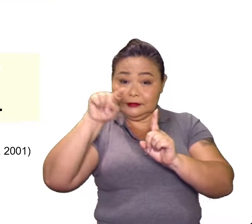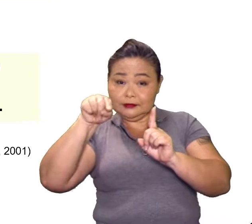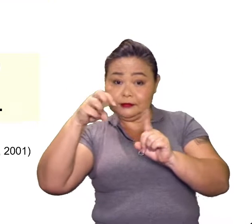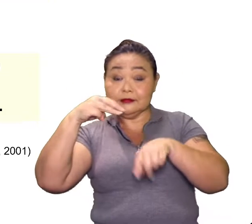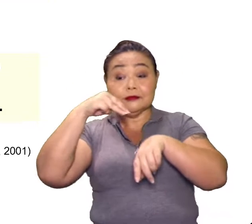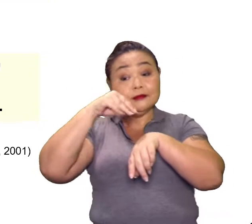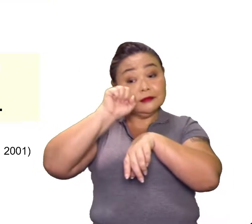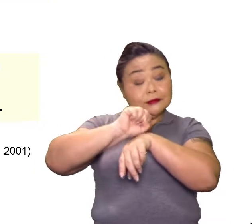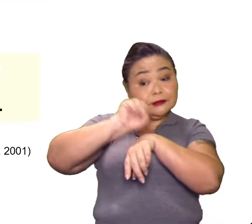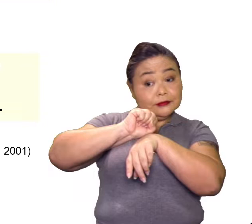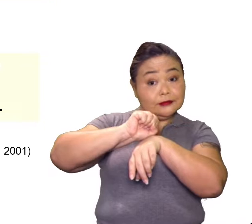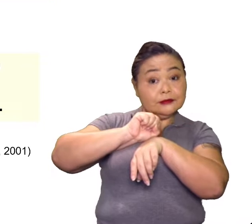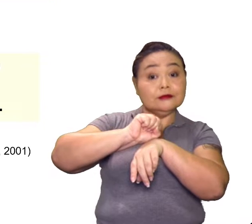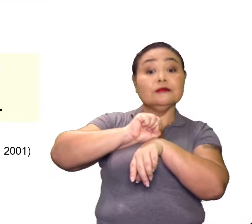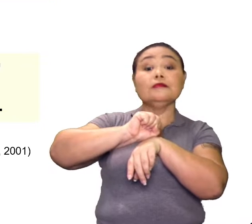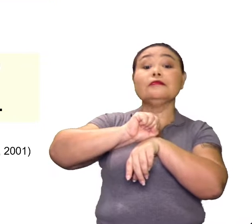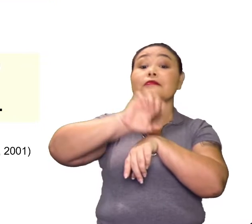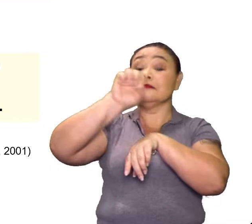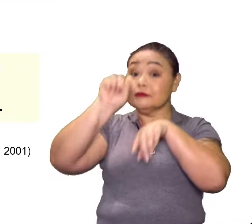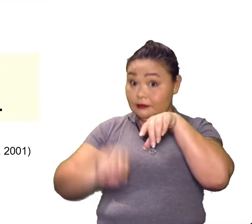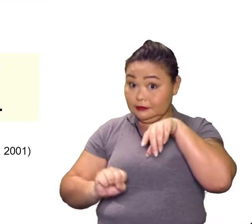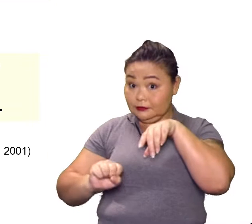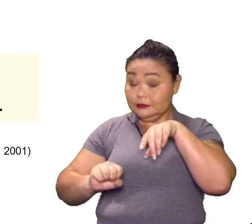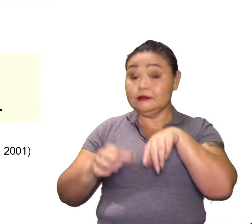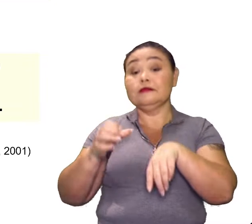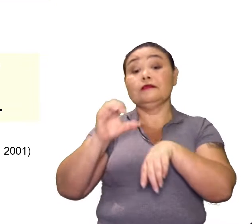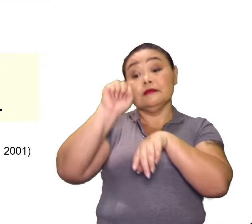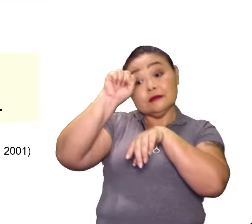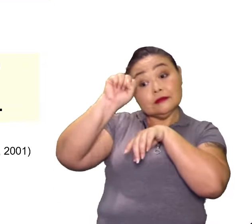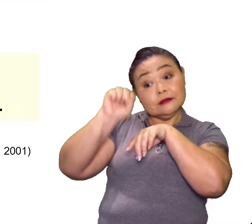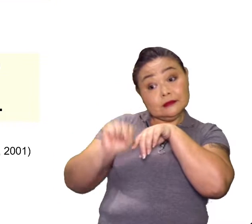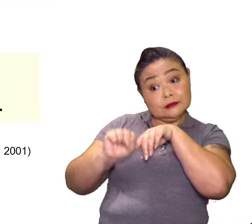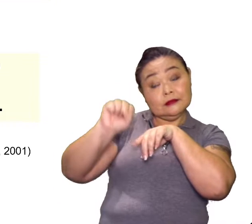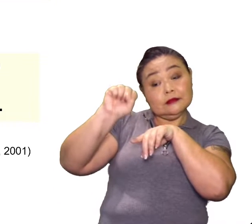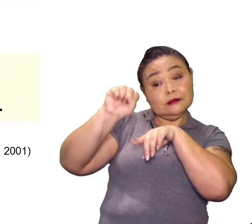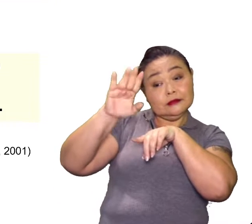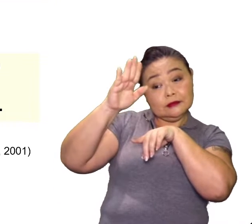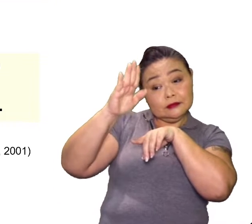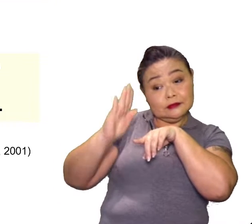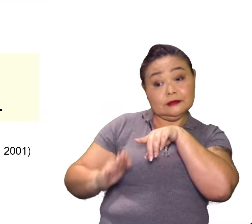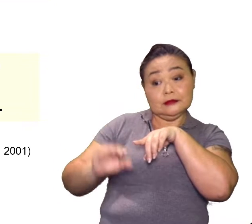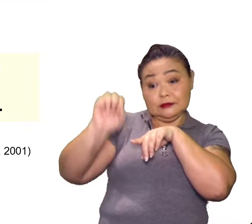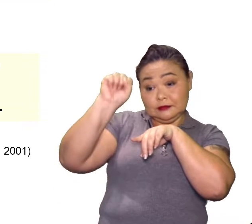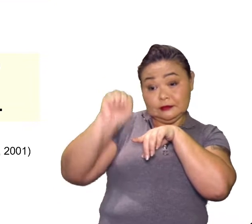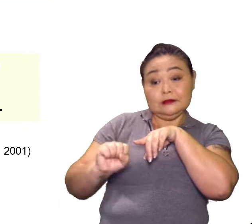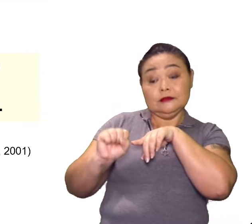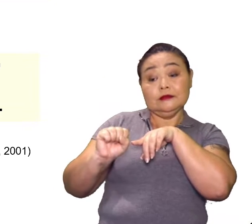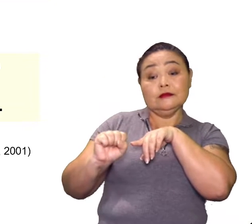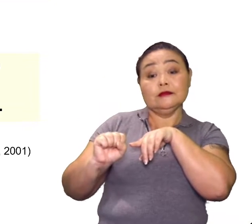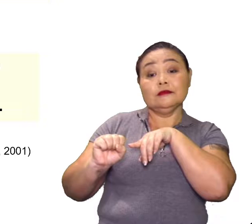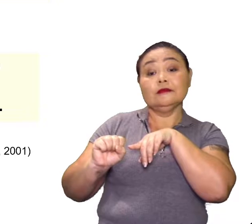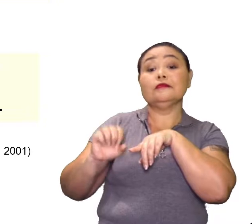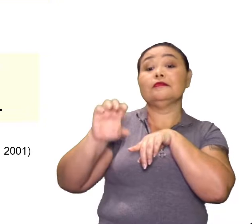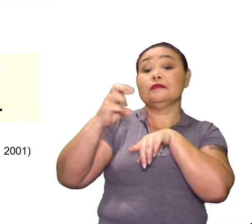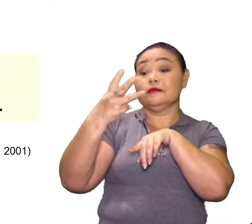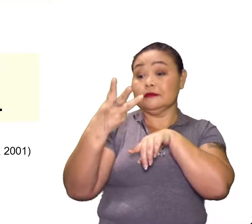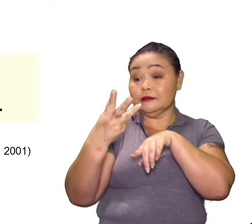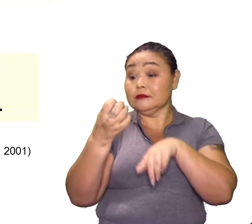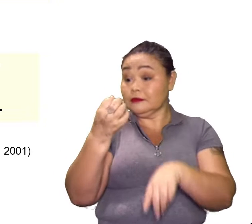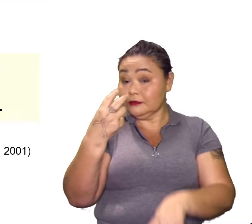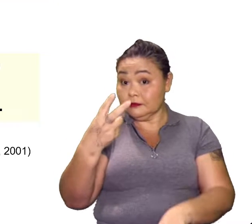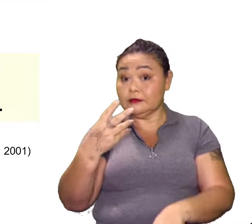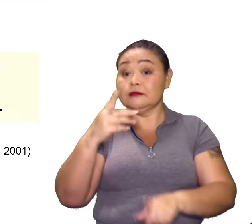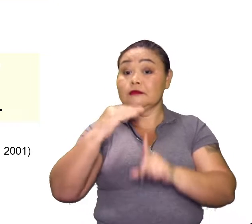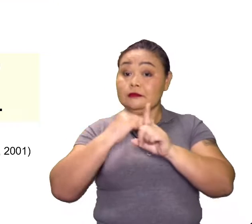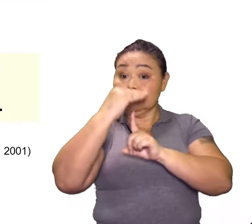58 minutos, 37 segundos, sul. Sul quer dizer latitude. 63